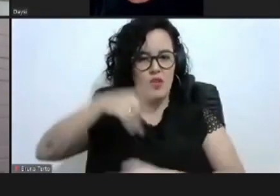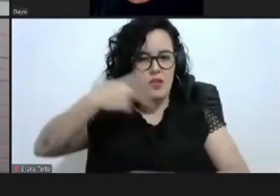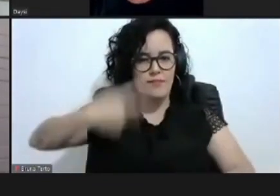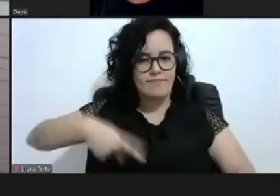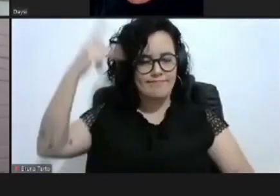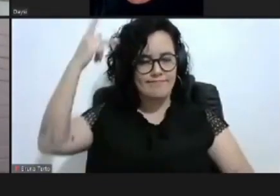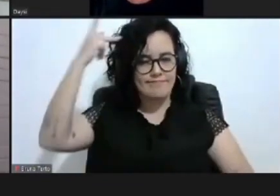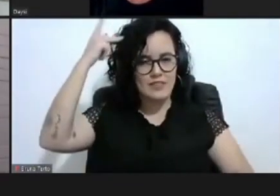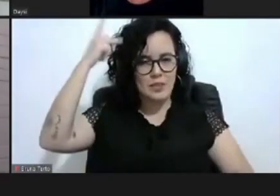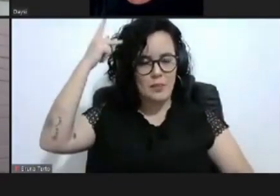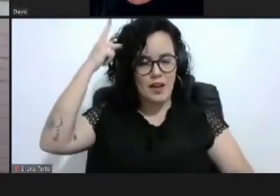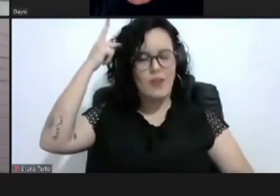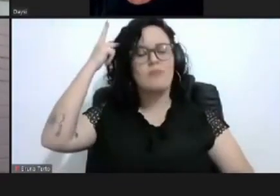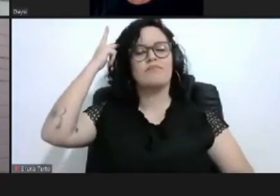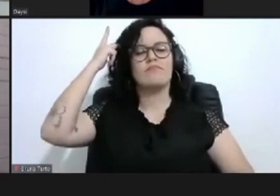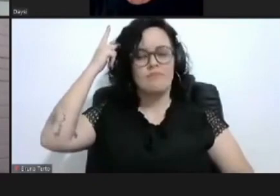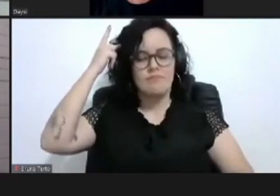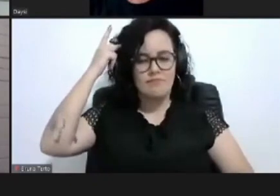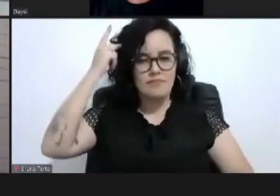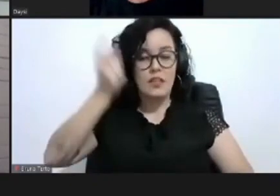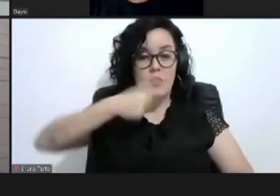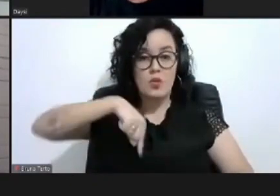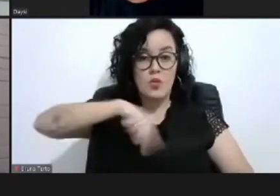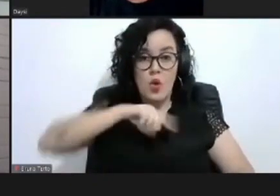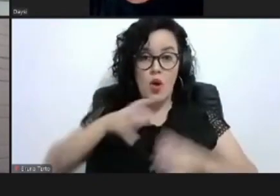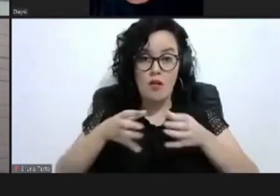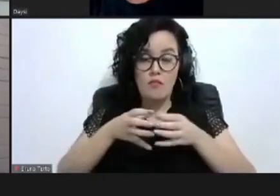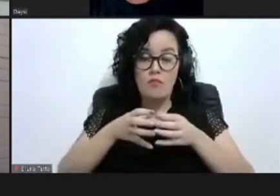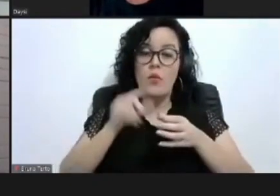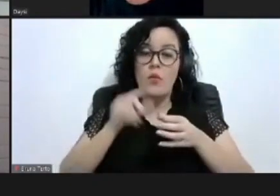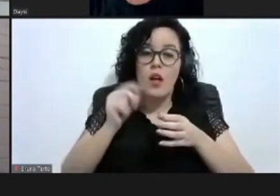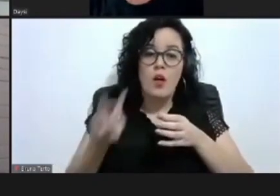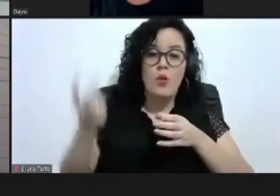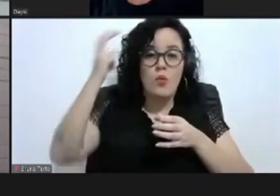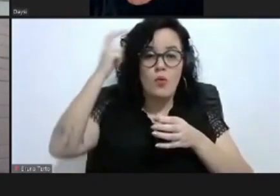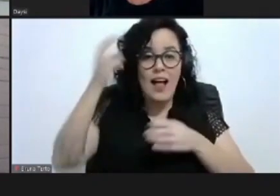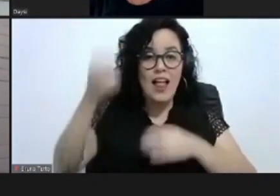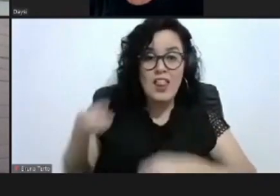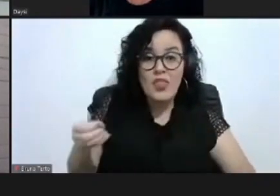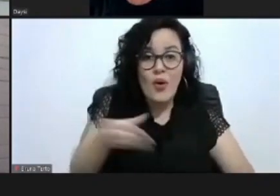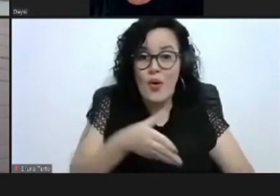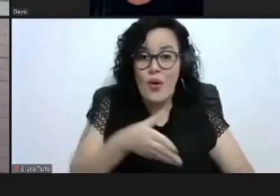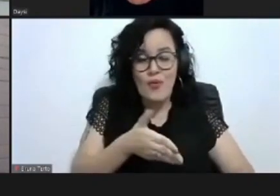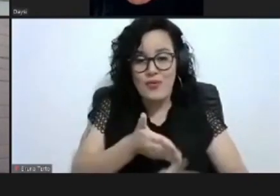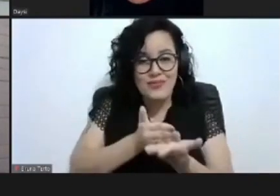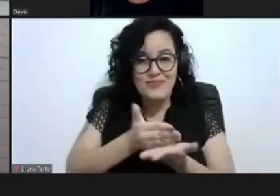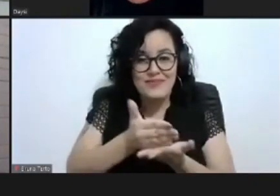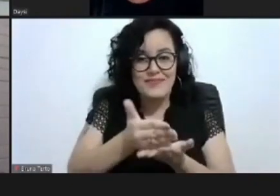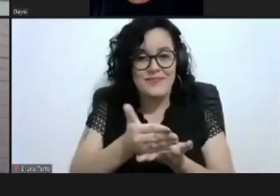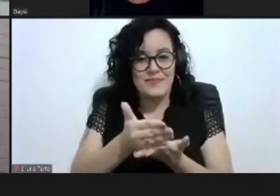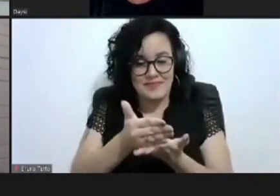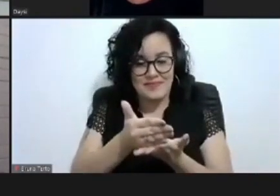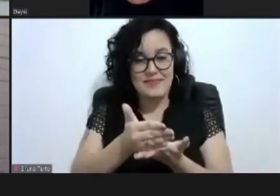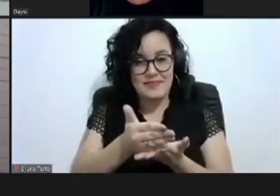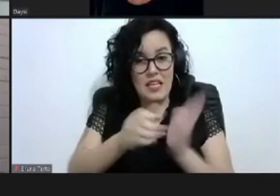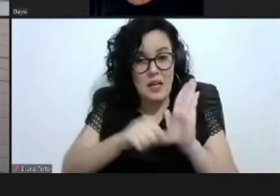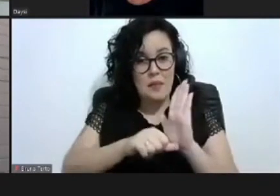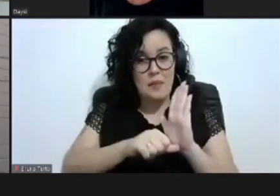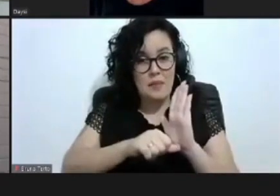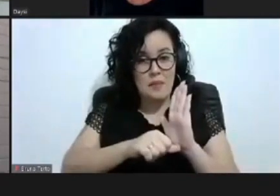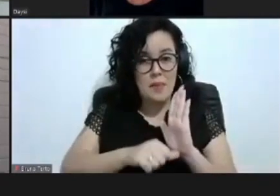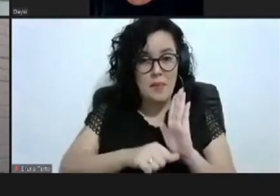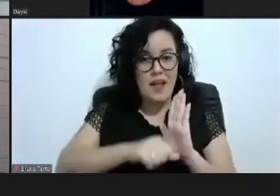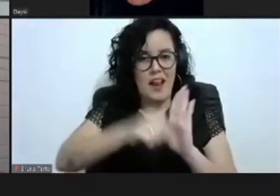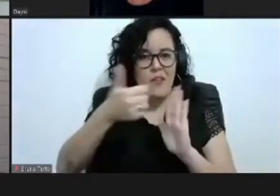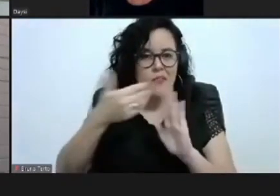Paulo. Nós somos um espaço cultural recém-nascido. Nossa primeira apresentação acontece em dezembro